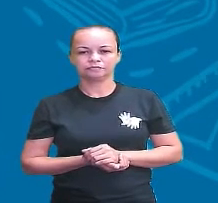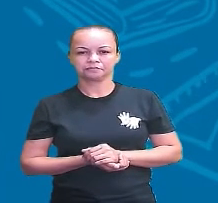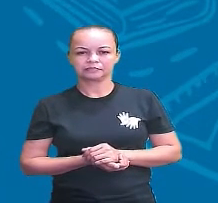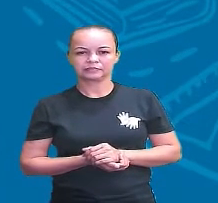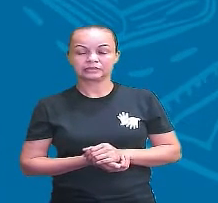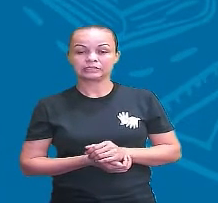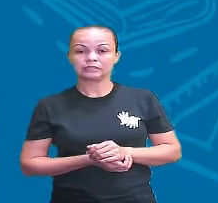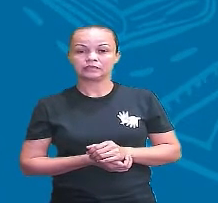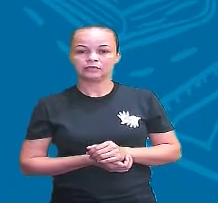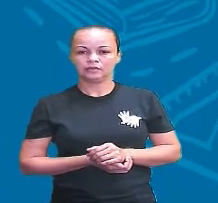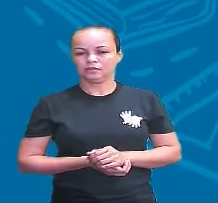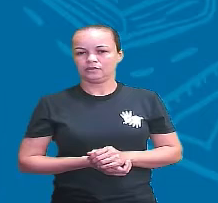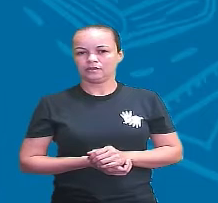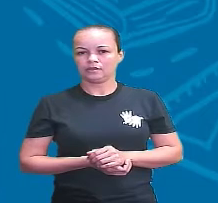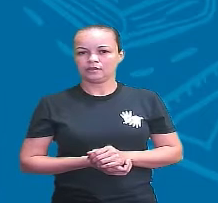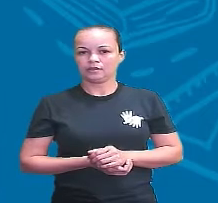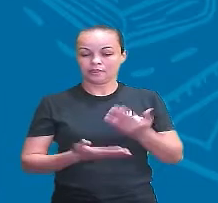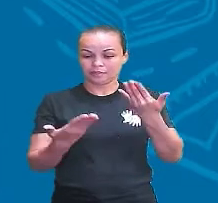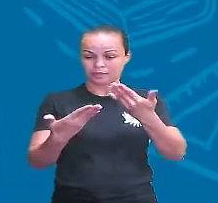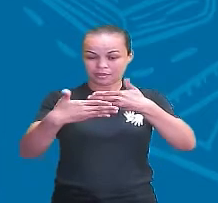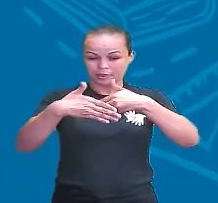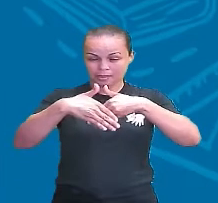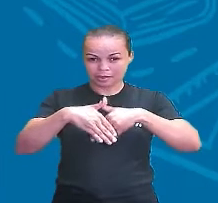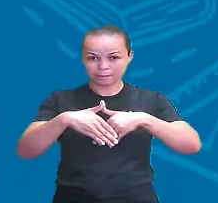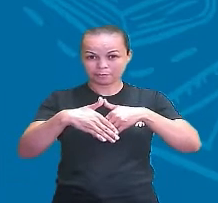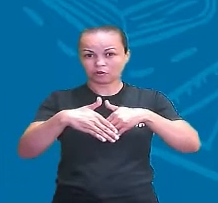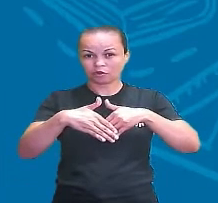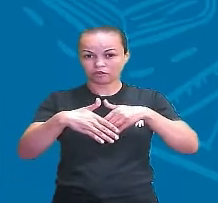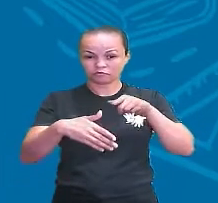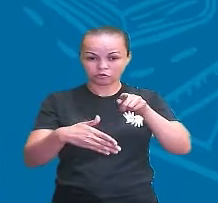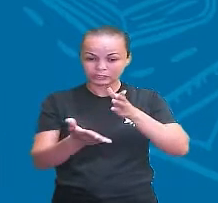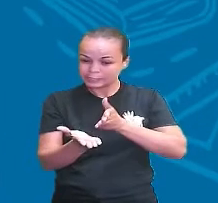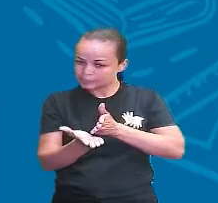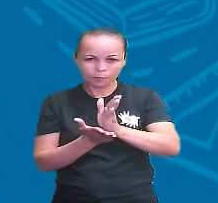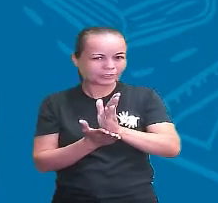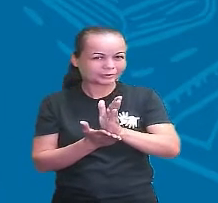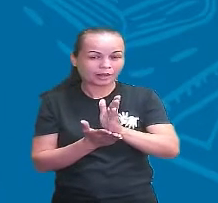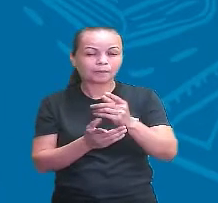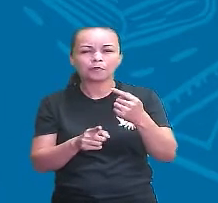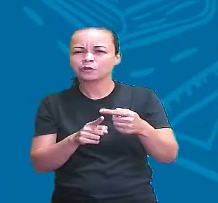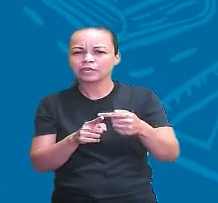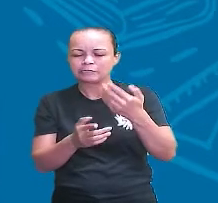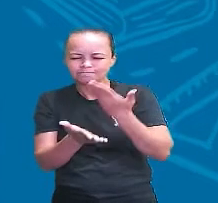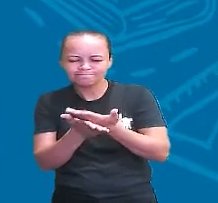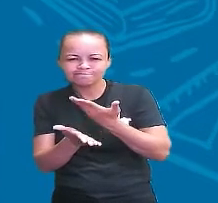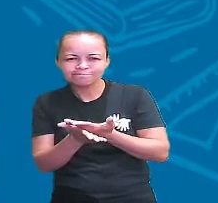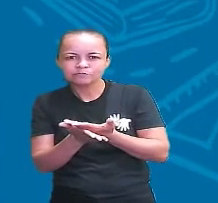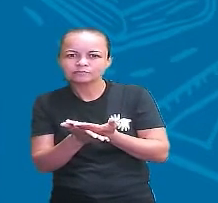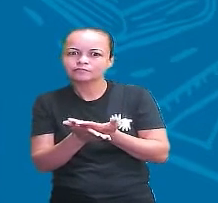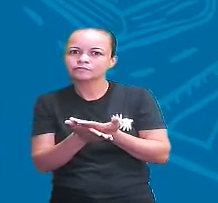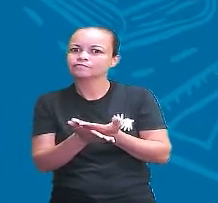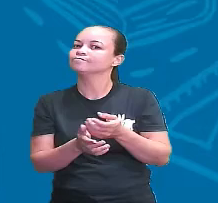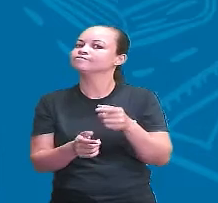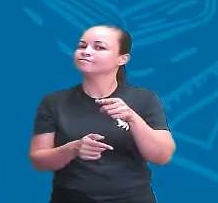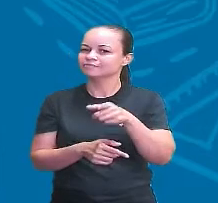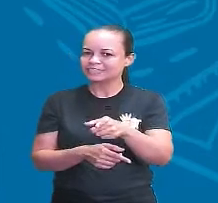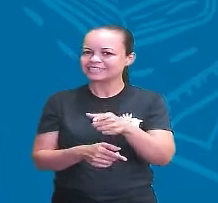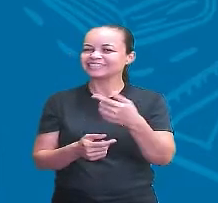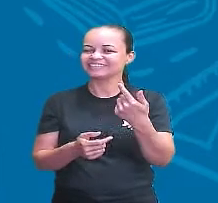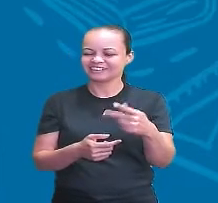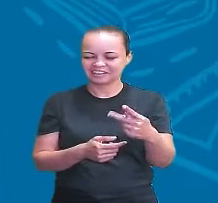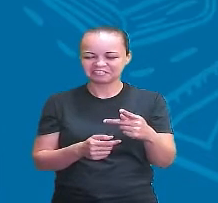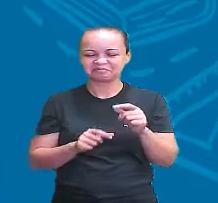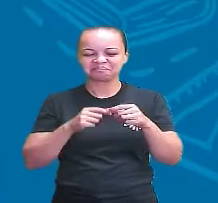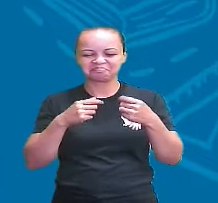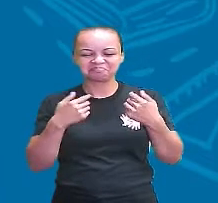não passar na prova, ou você não vai passar na prova se você não estudar. Eita, isso aí é uma